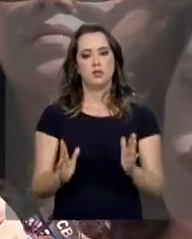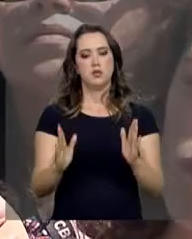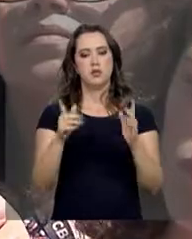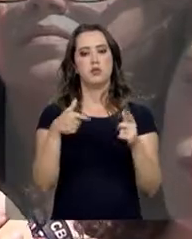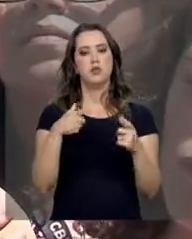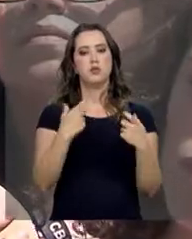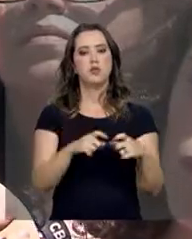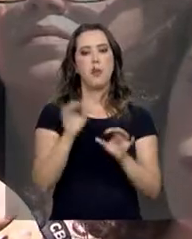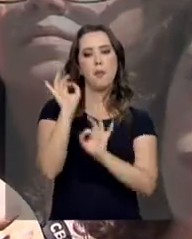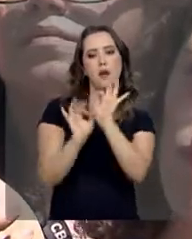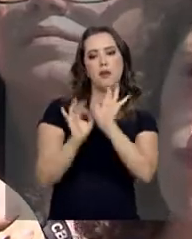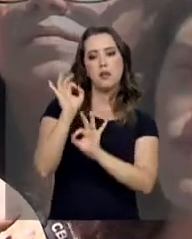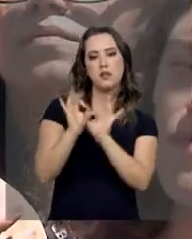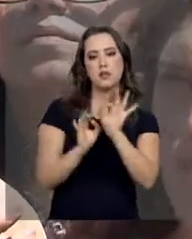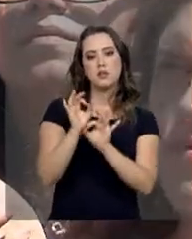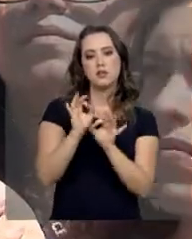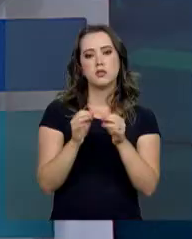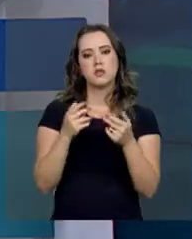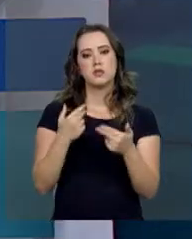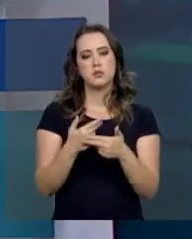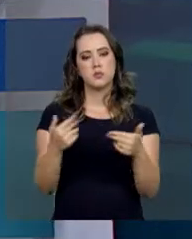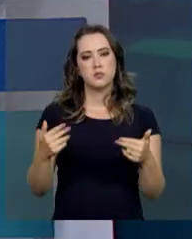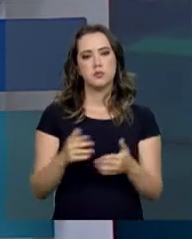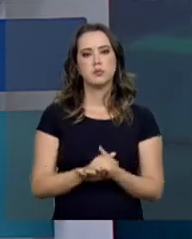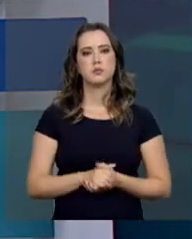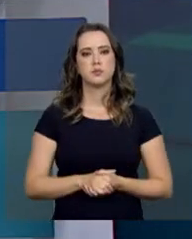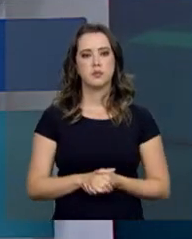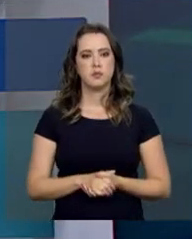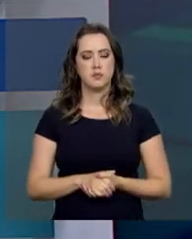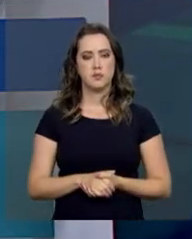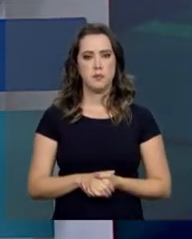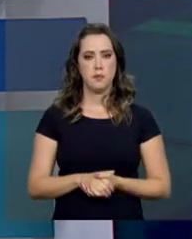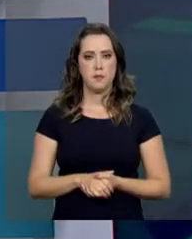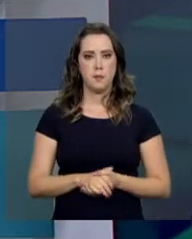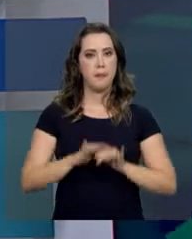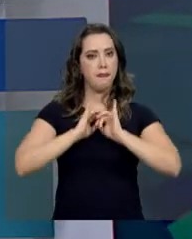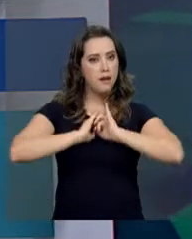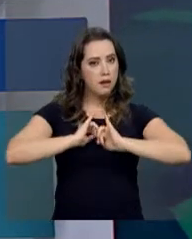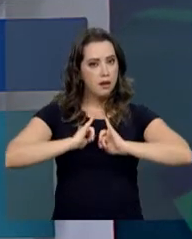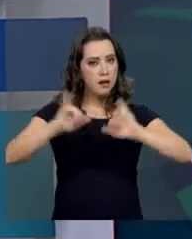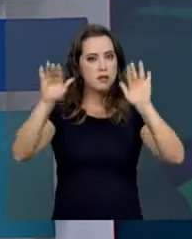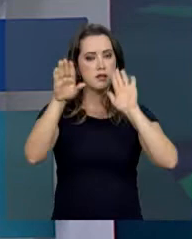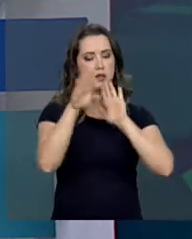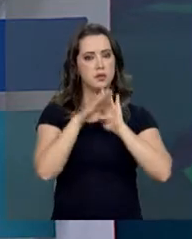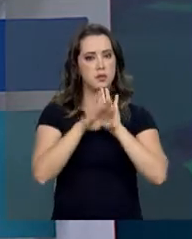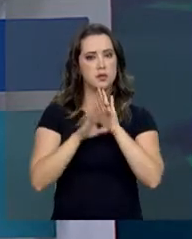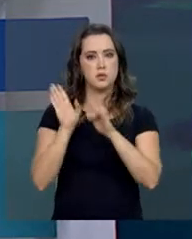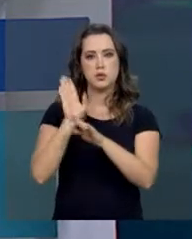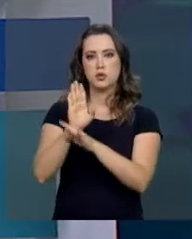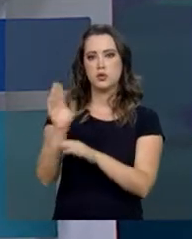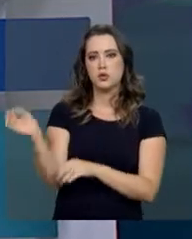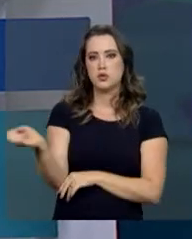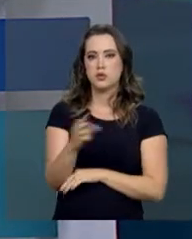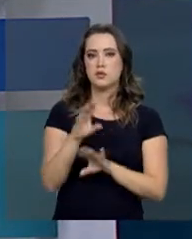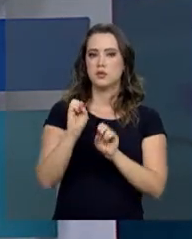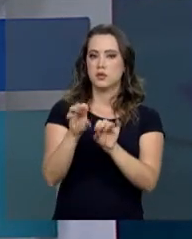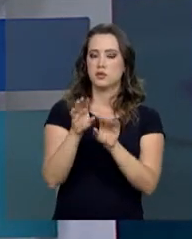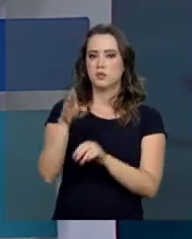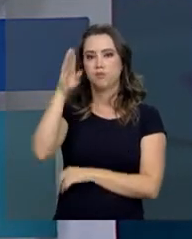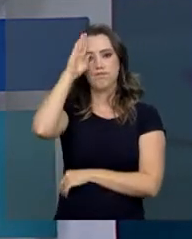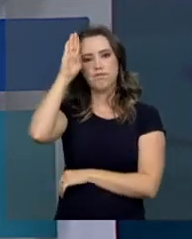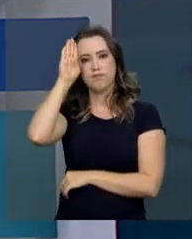já vou ter um planejamento que eu vou colocar lançado o programa de apoio à inovação em educação no ensino